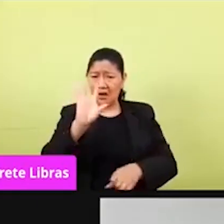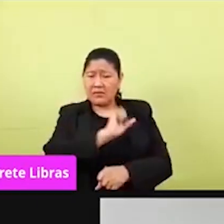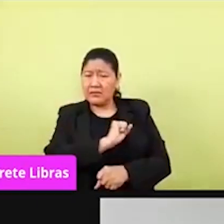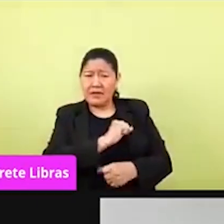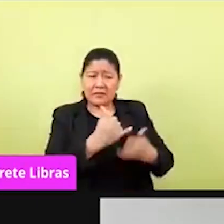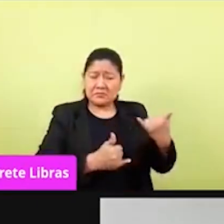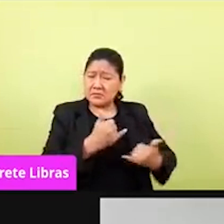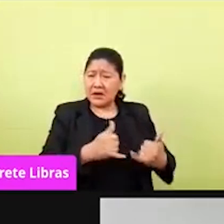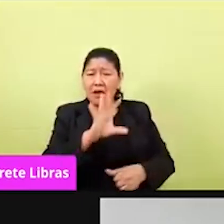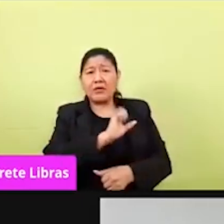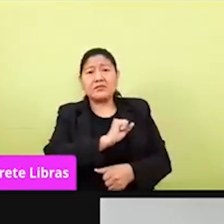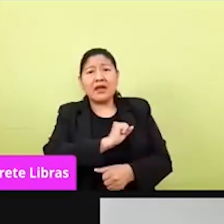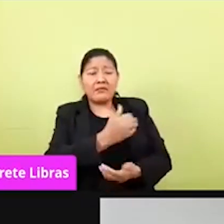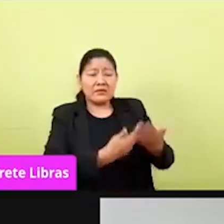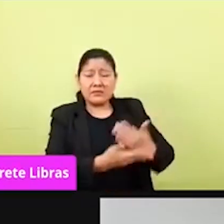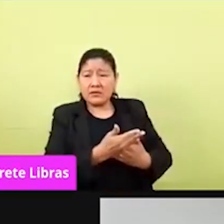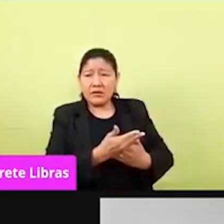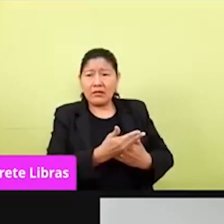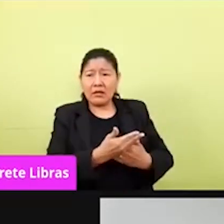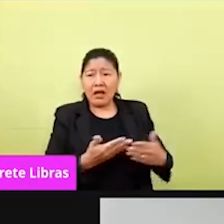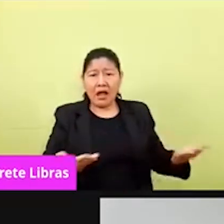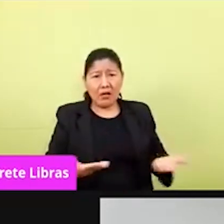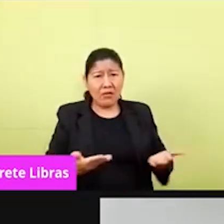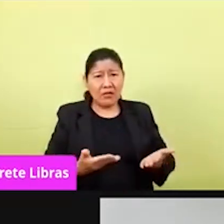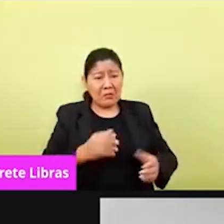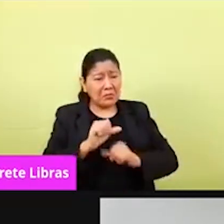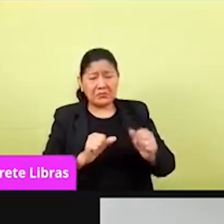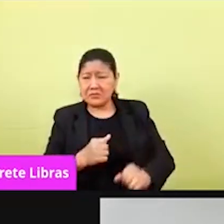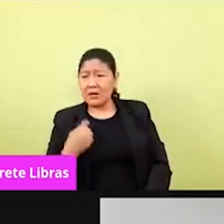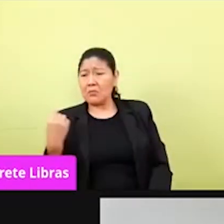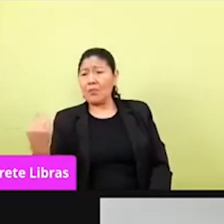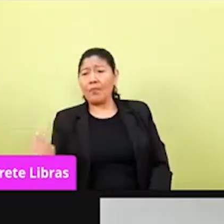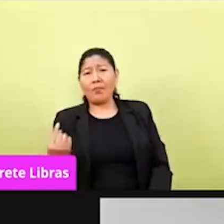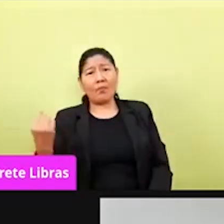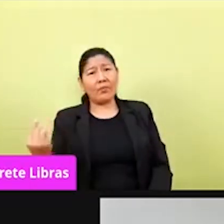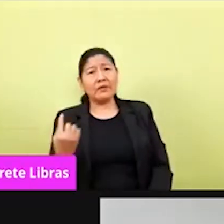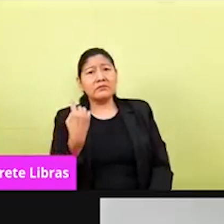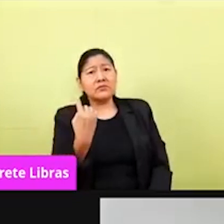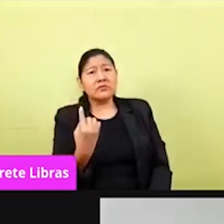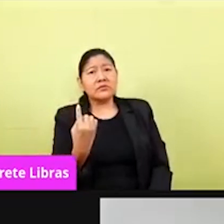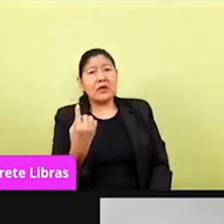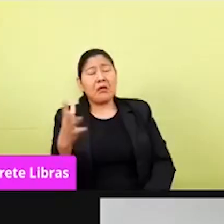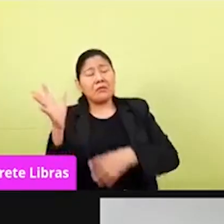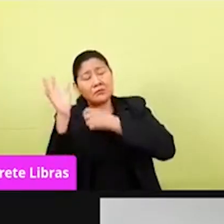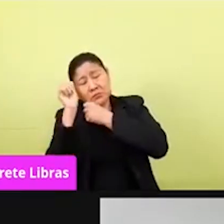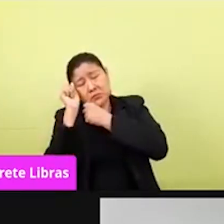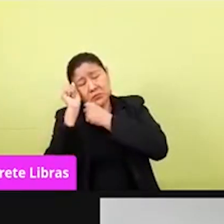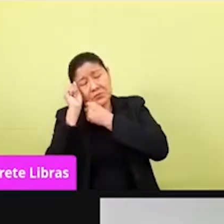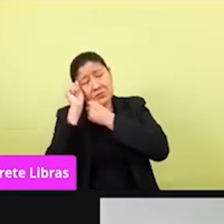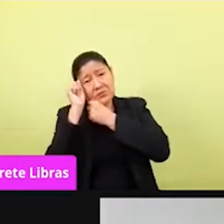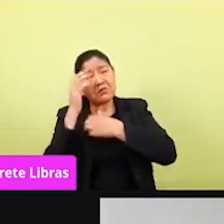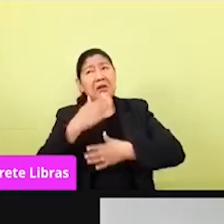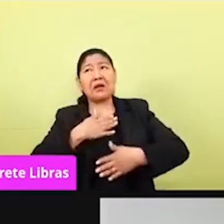e de repente começa a ficar lá no cantinho, não quer brincar, não quer interagir, ou dorme na mesa, né, a gente viu já um caso de uma